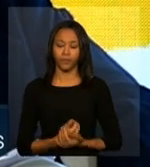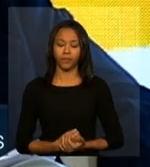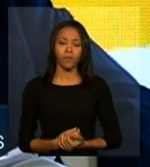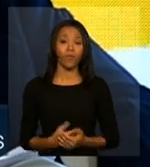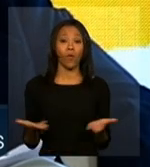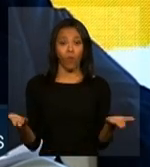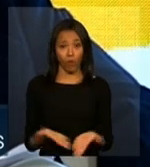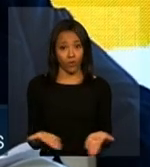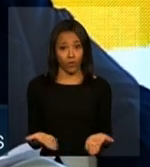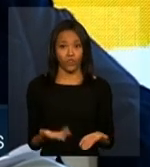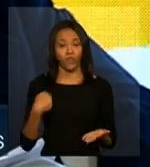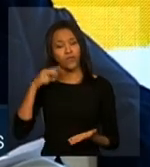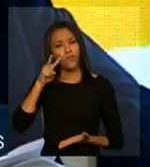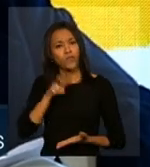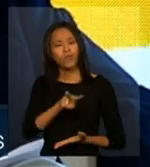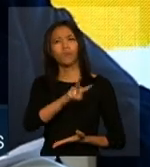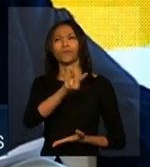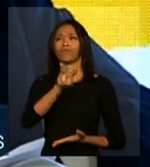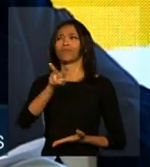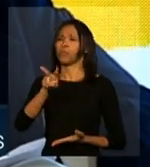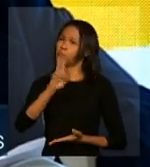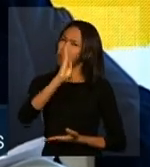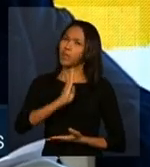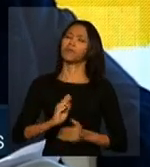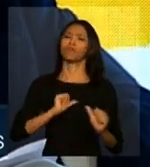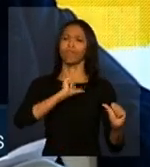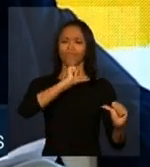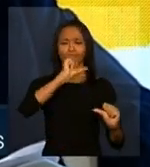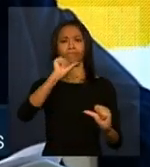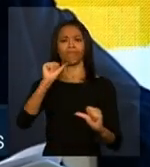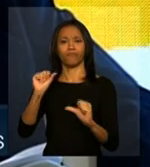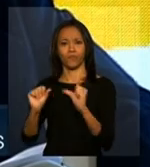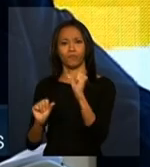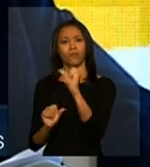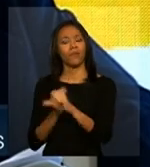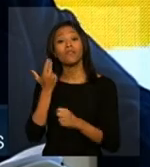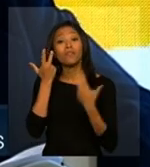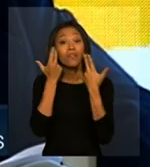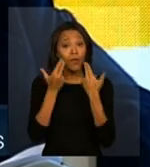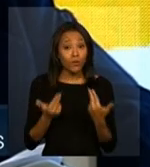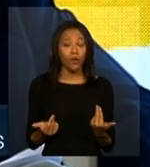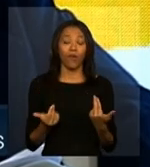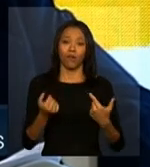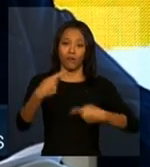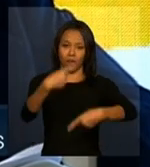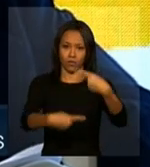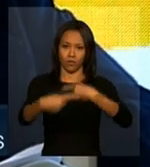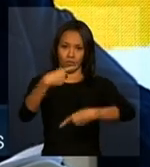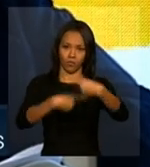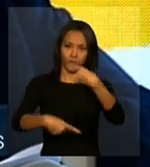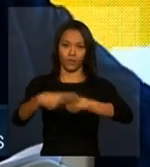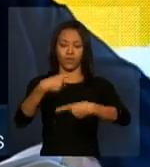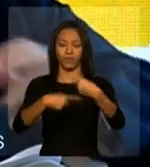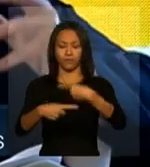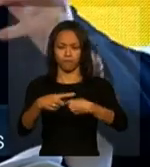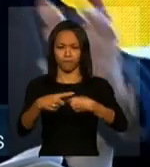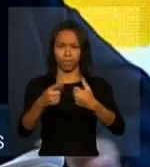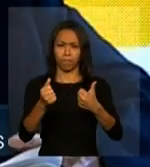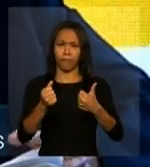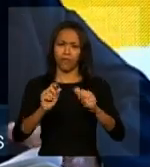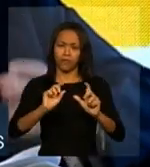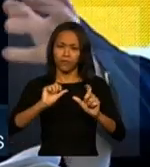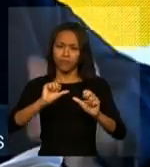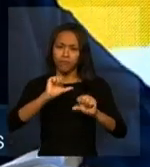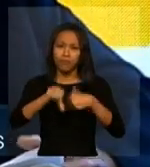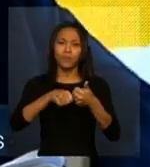hoje vemos que o Brasil mudou, não é? É natural que as políticas públicas se transformem, se